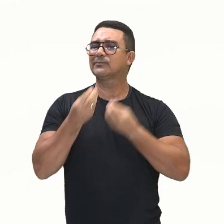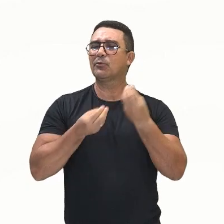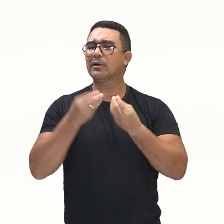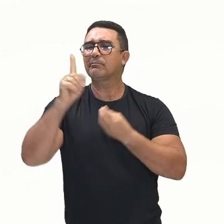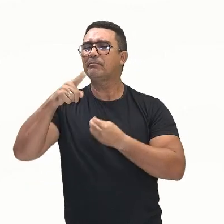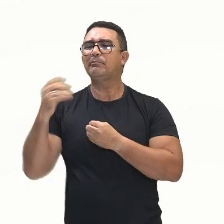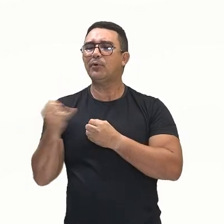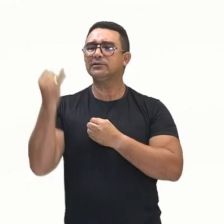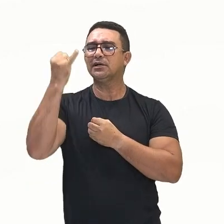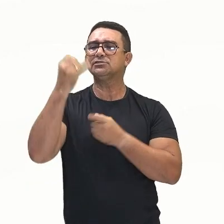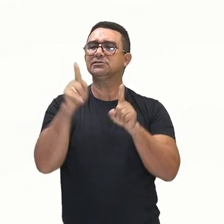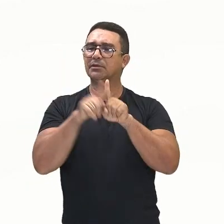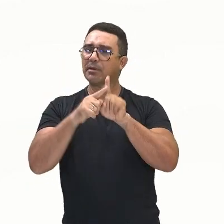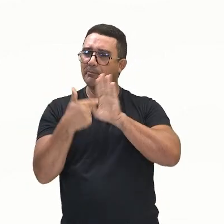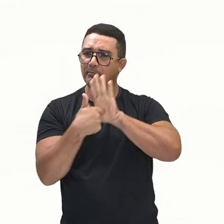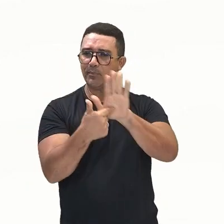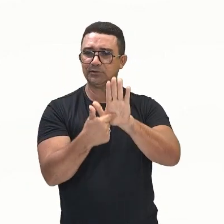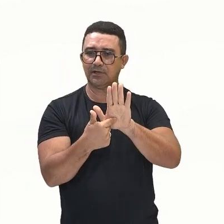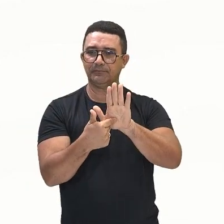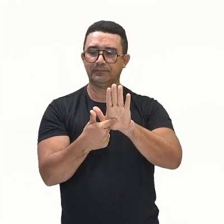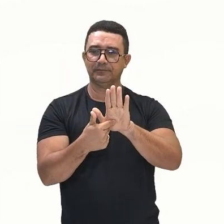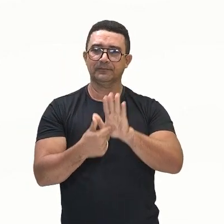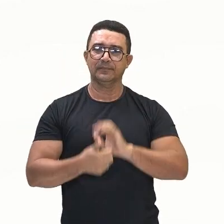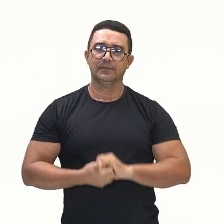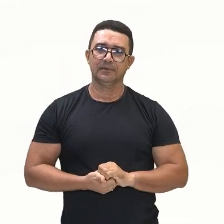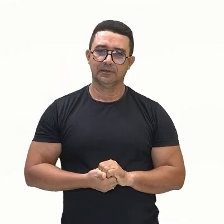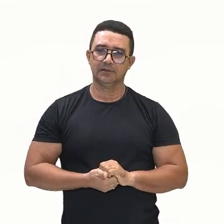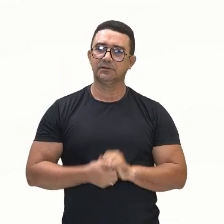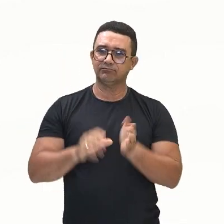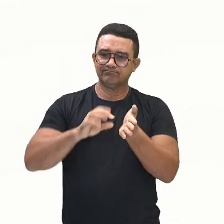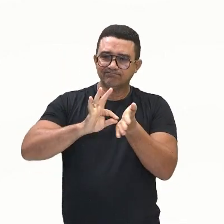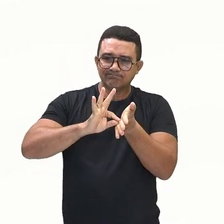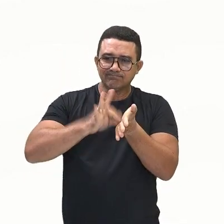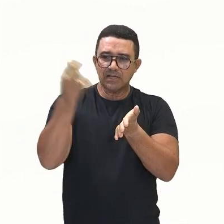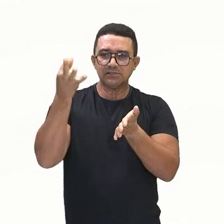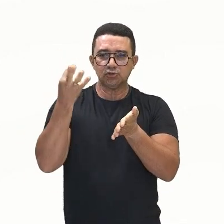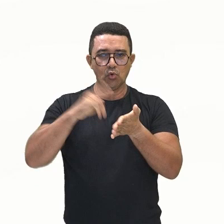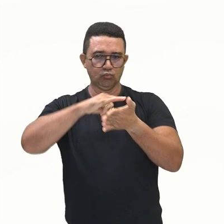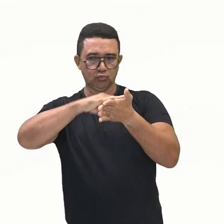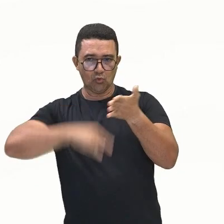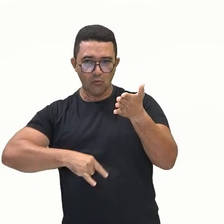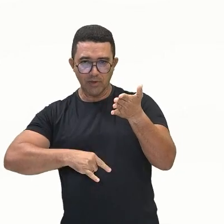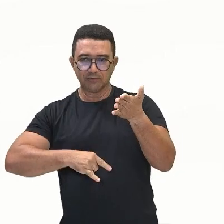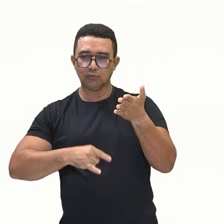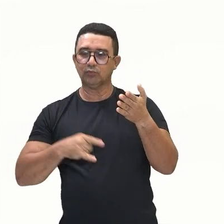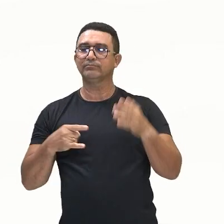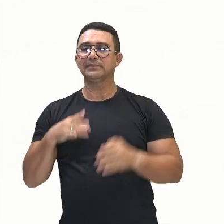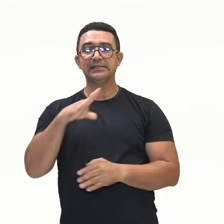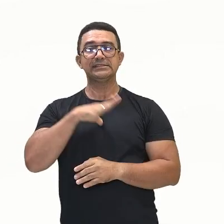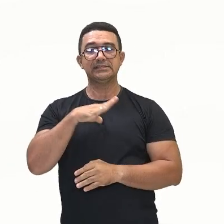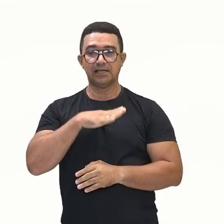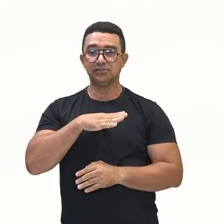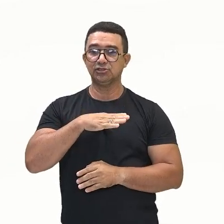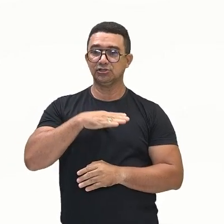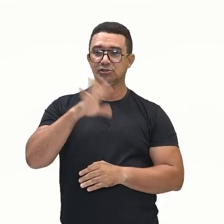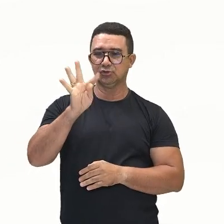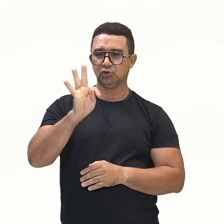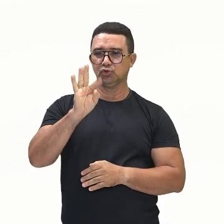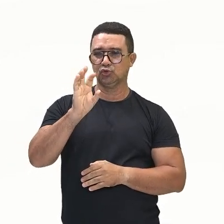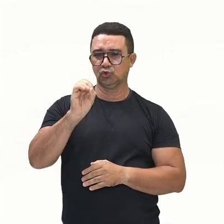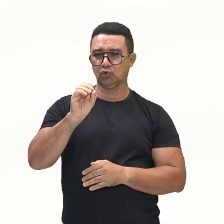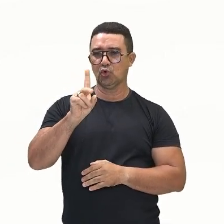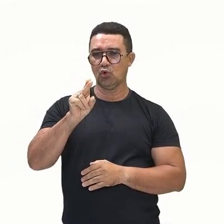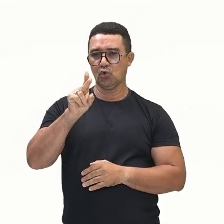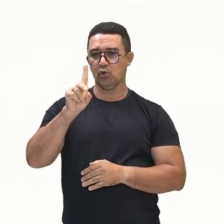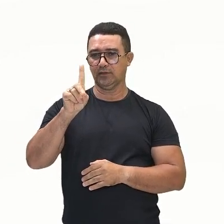colocar ainda, que foi feita essa assinatura lá, na cidade de Tordesilhas, e ficou demarcado que